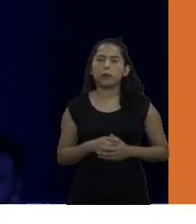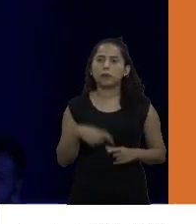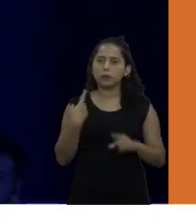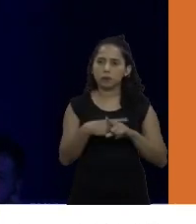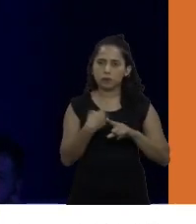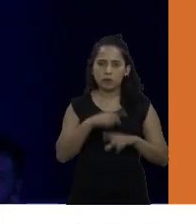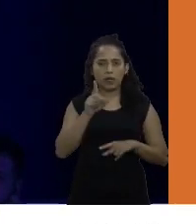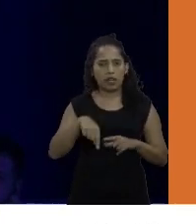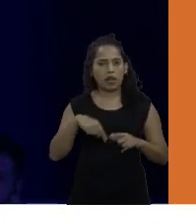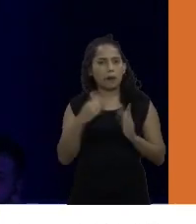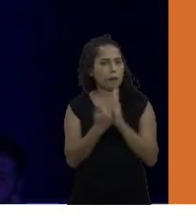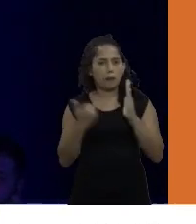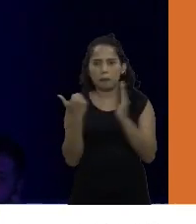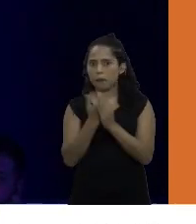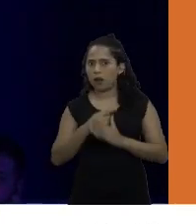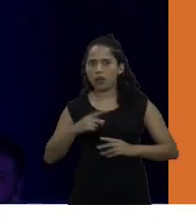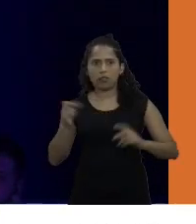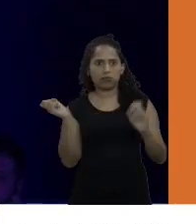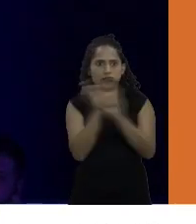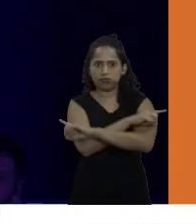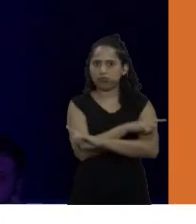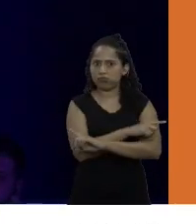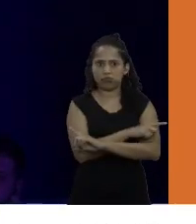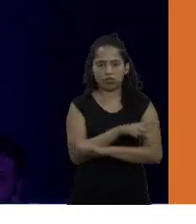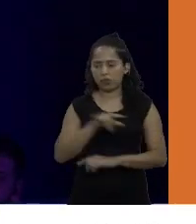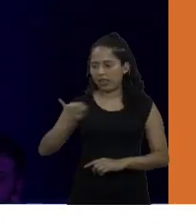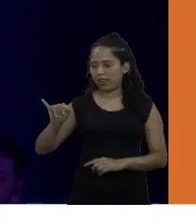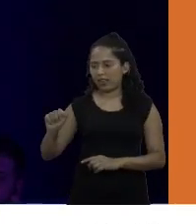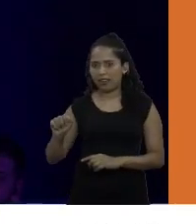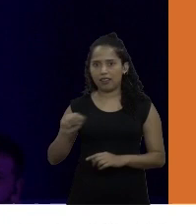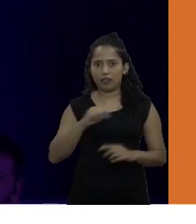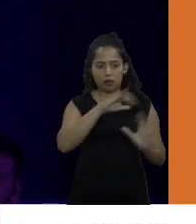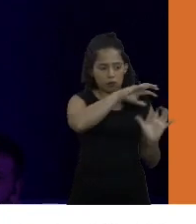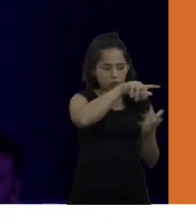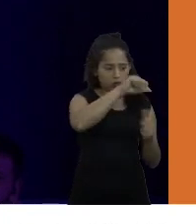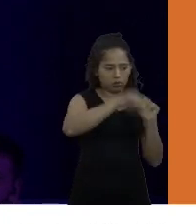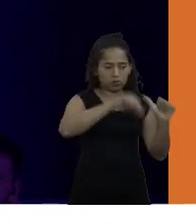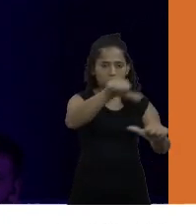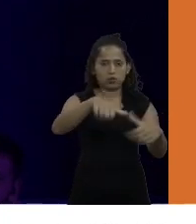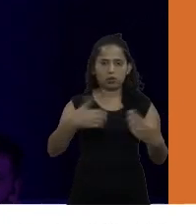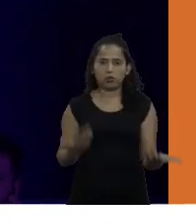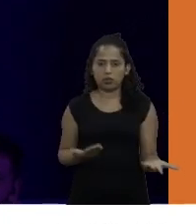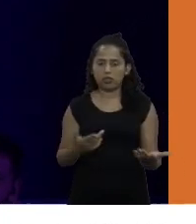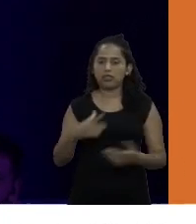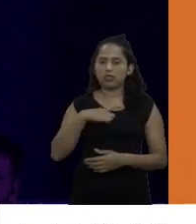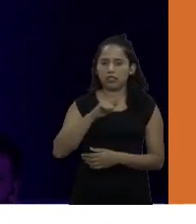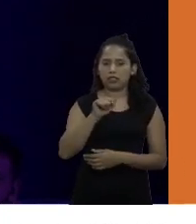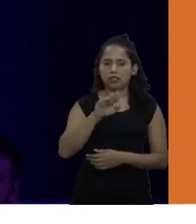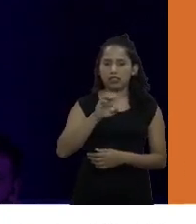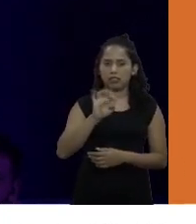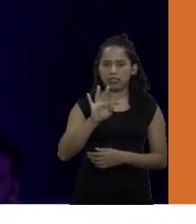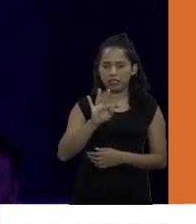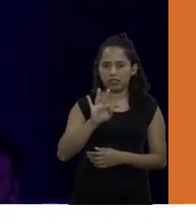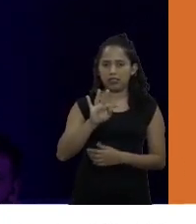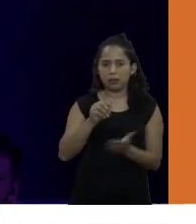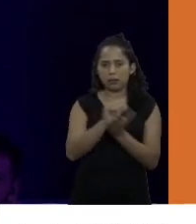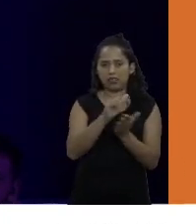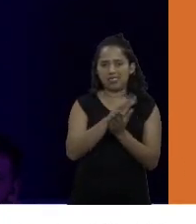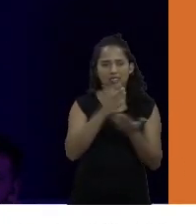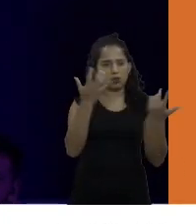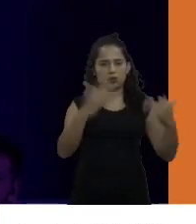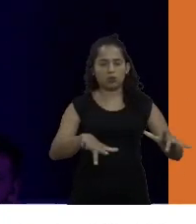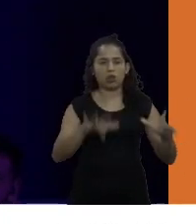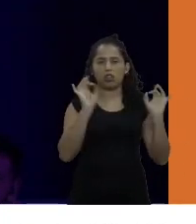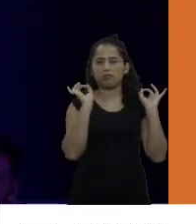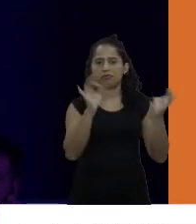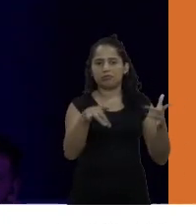é muito mais complexo do que a inteligência artificial. O mundo está mudando, então a gente tem o Great Resignation, né? As pessoas pedindo demissão. Porque, ah, não quero mais